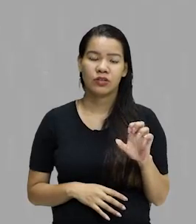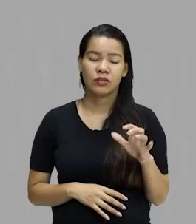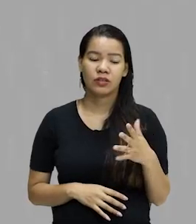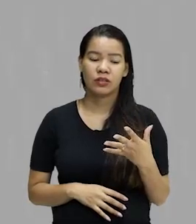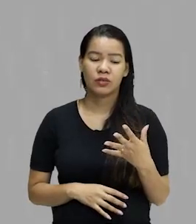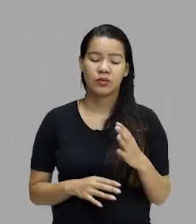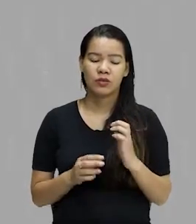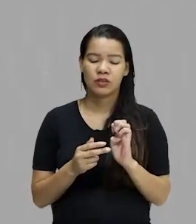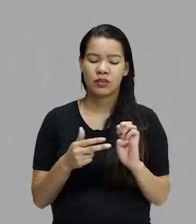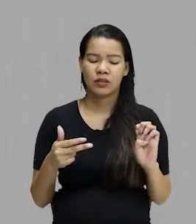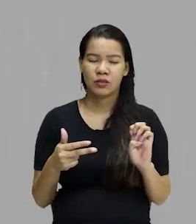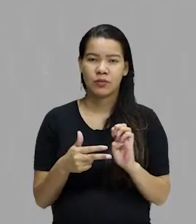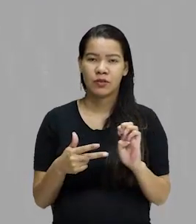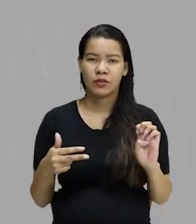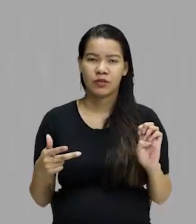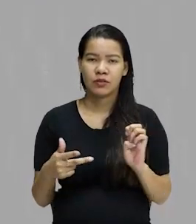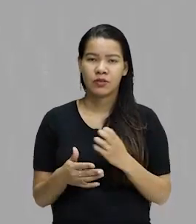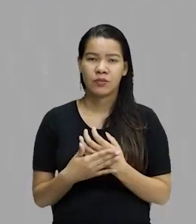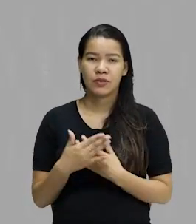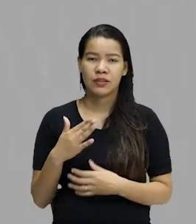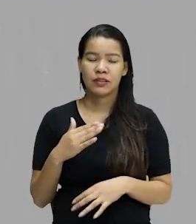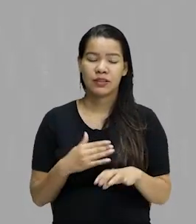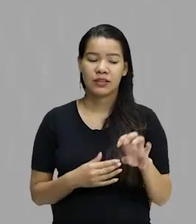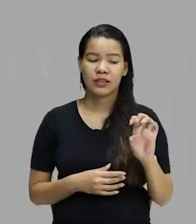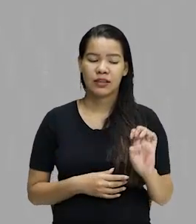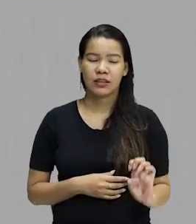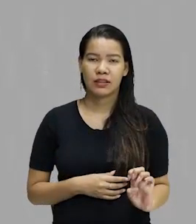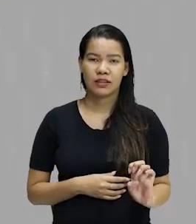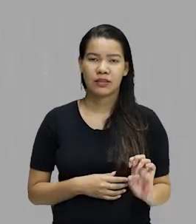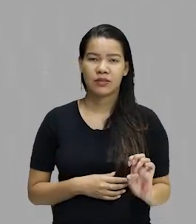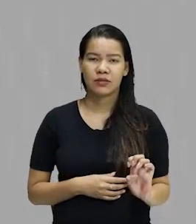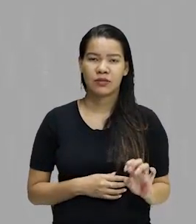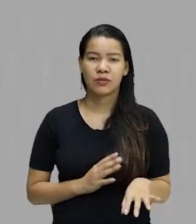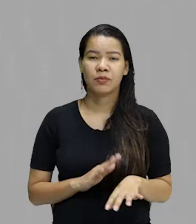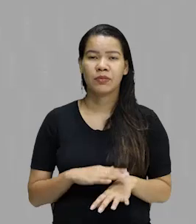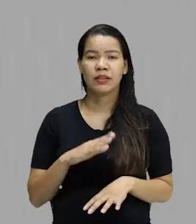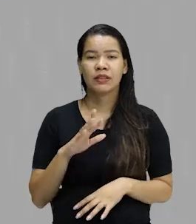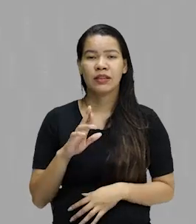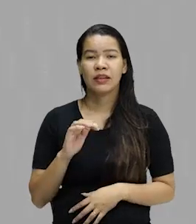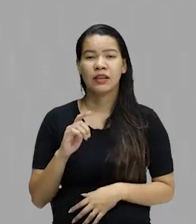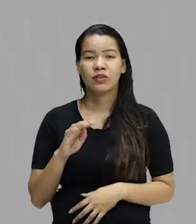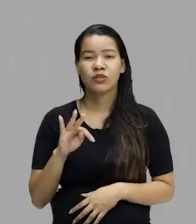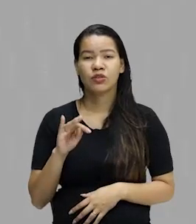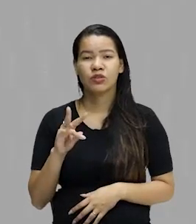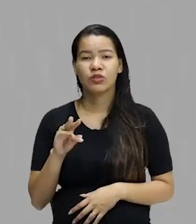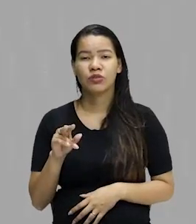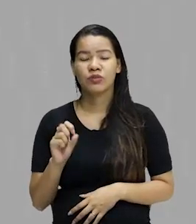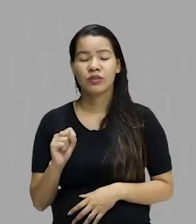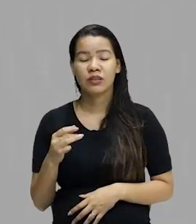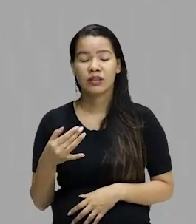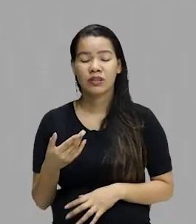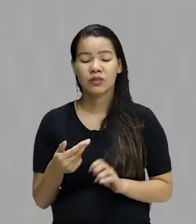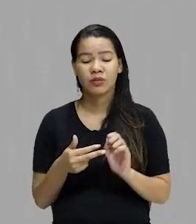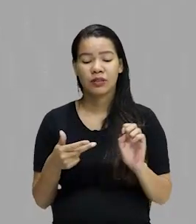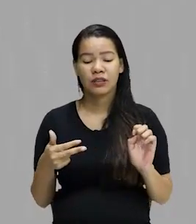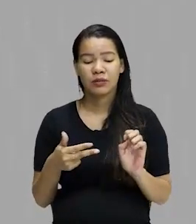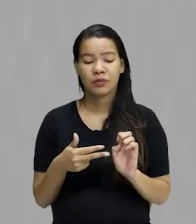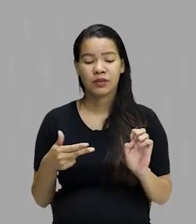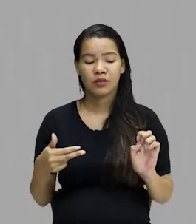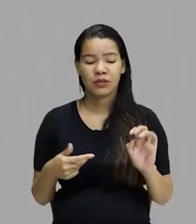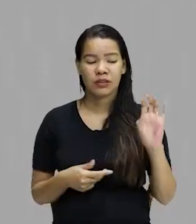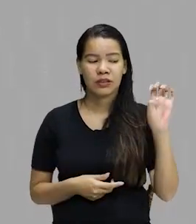elementos mais à esquerda, eles são mais reativos. Então, o elemento à esquerda, ele